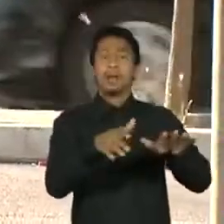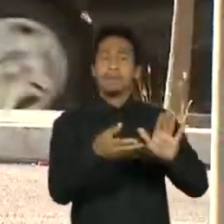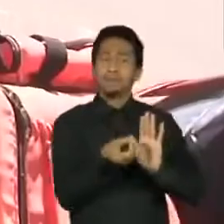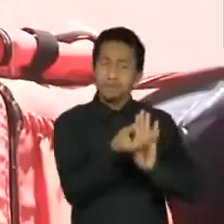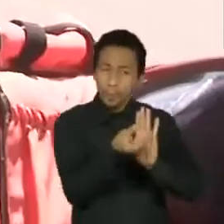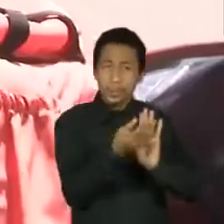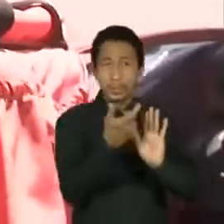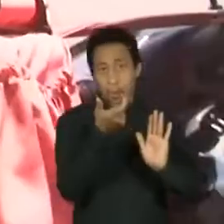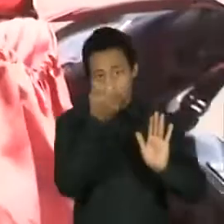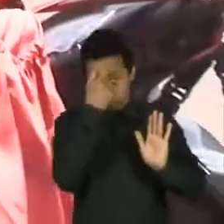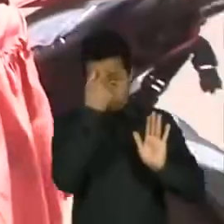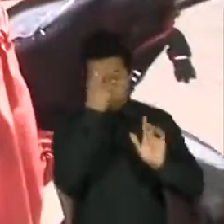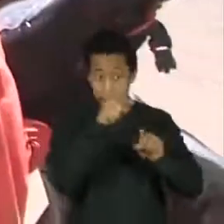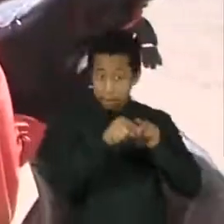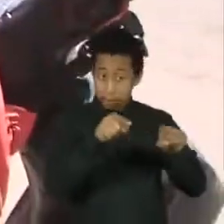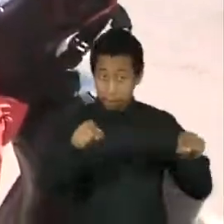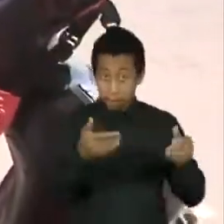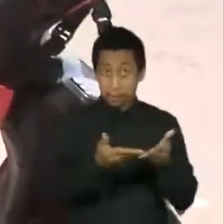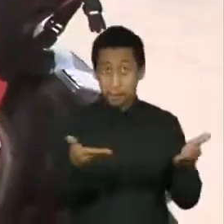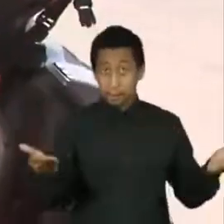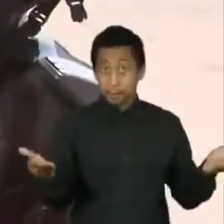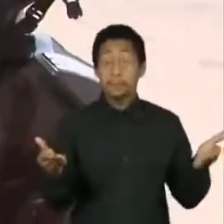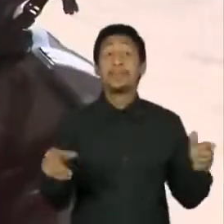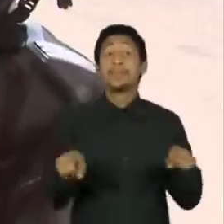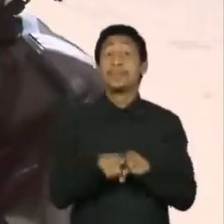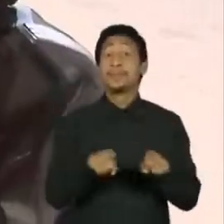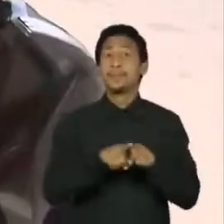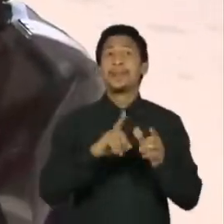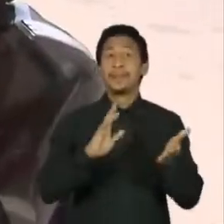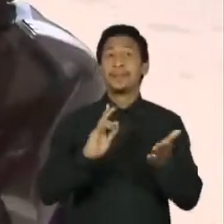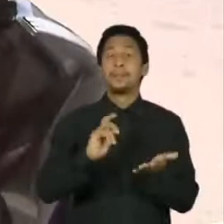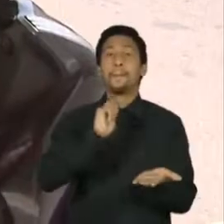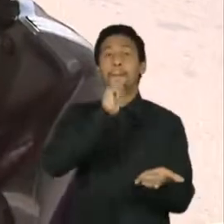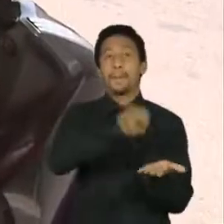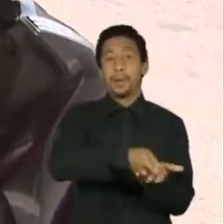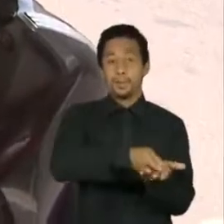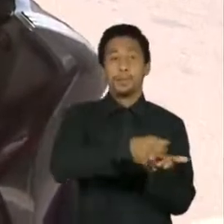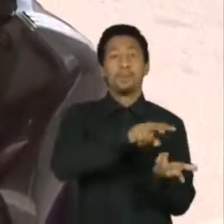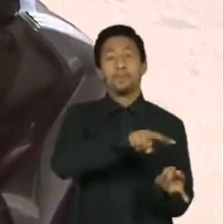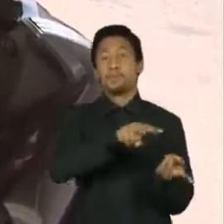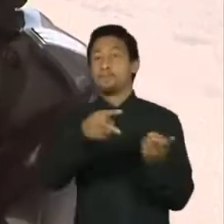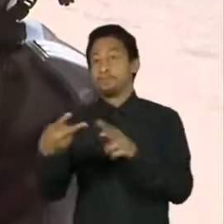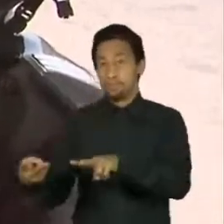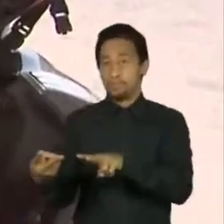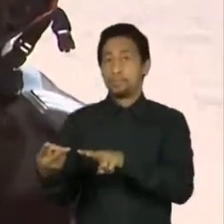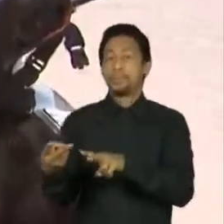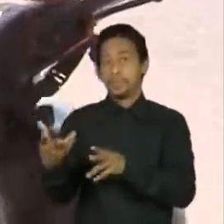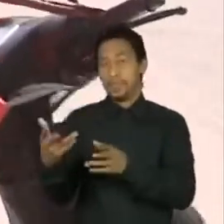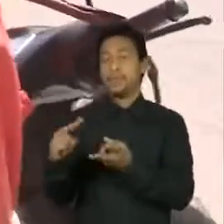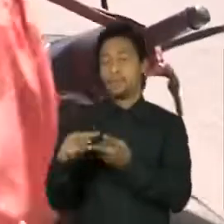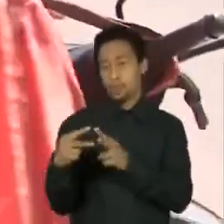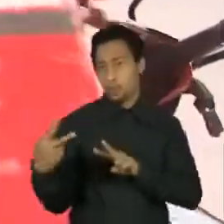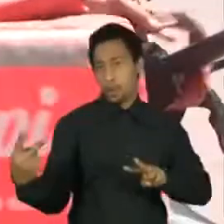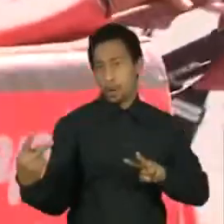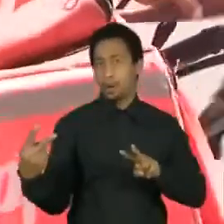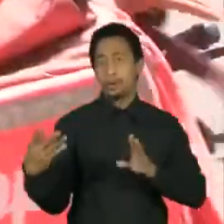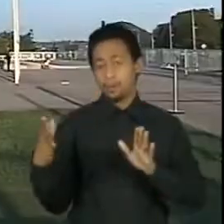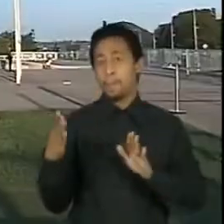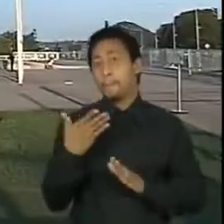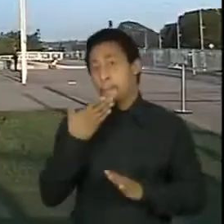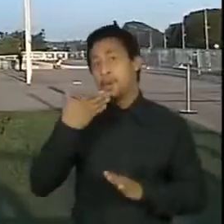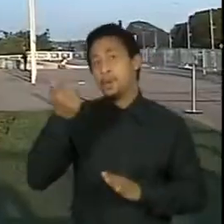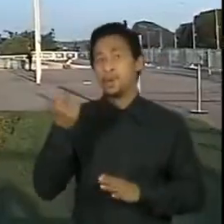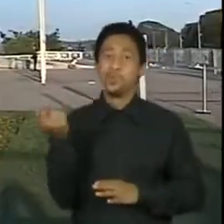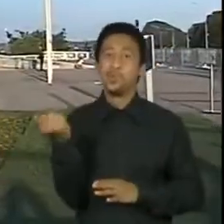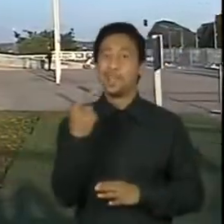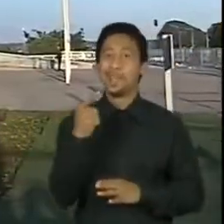entre os parceiros também deve haver preferência por pagamentos virtuais o que evitaria contrato entre o profissional eo cliente da